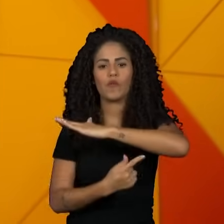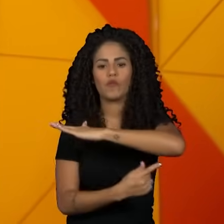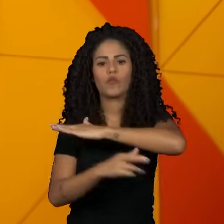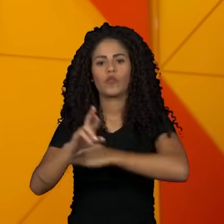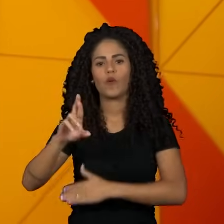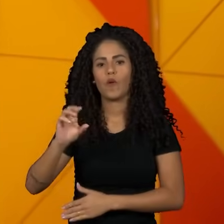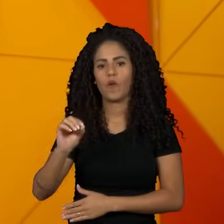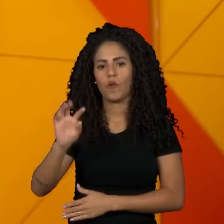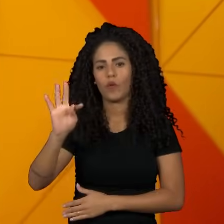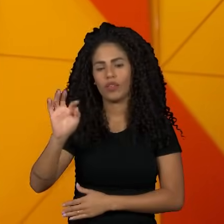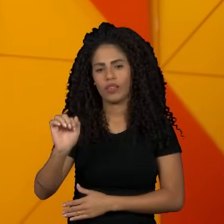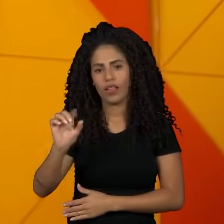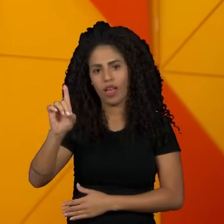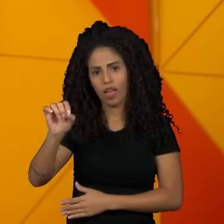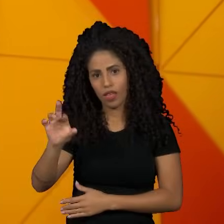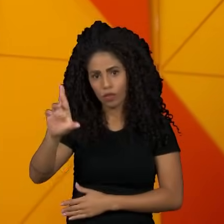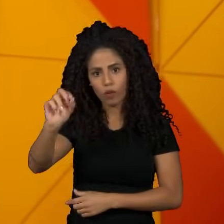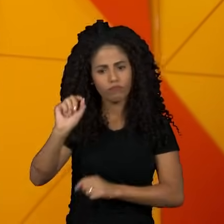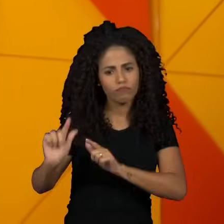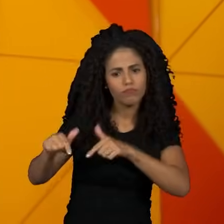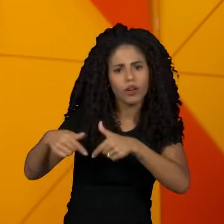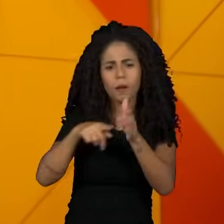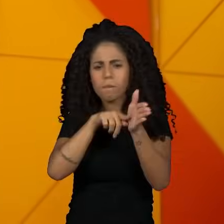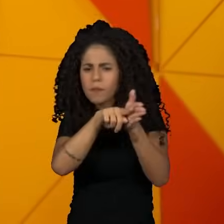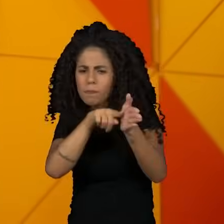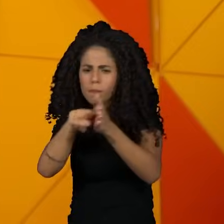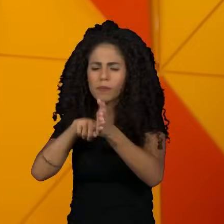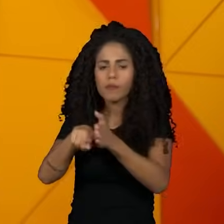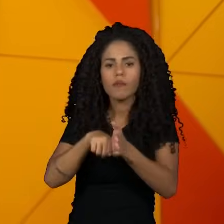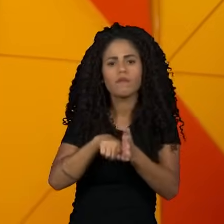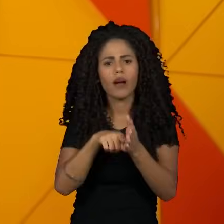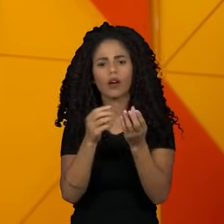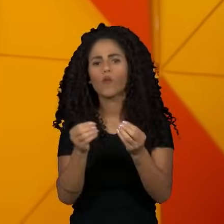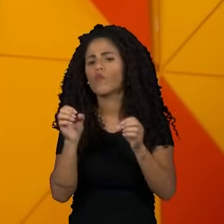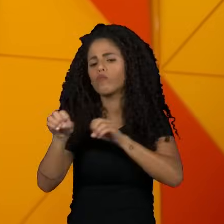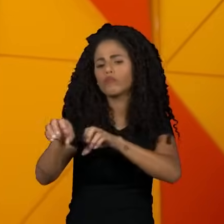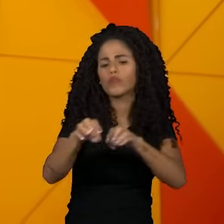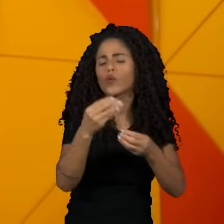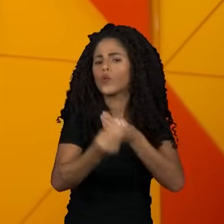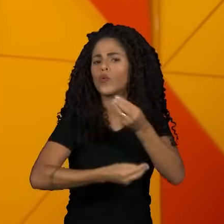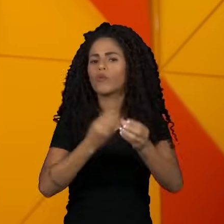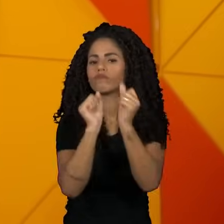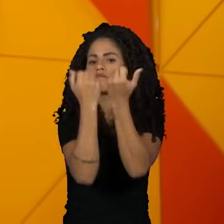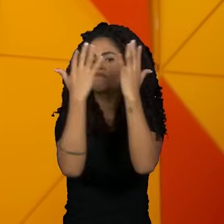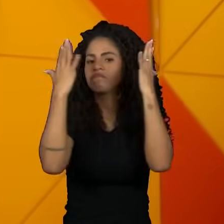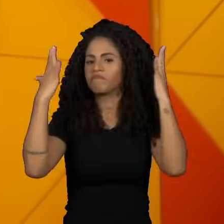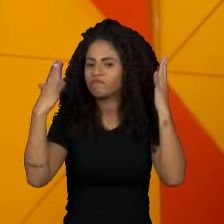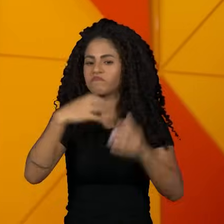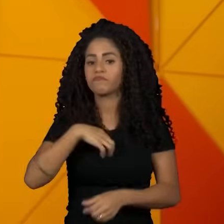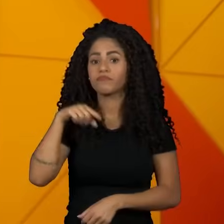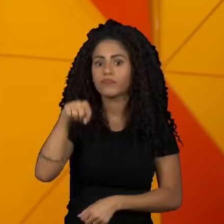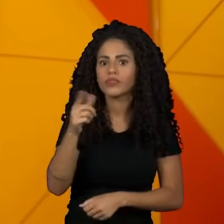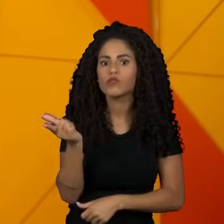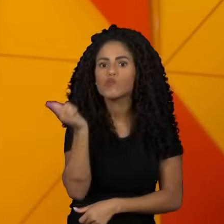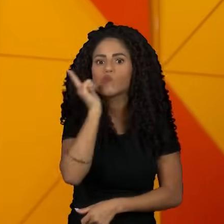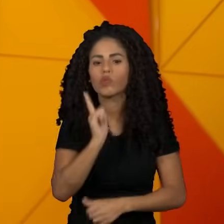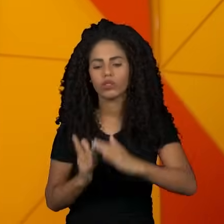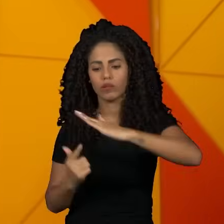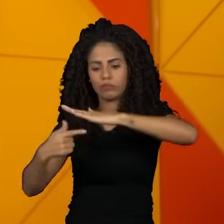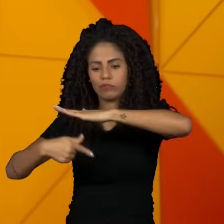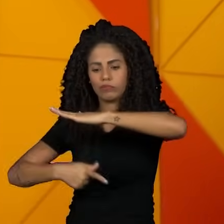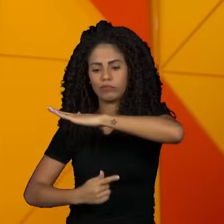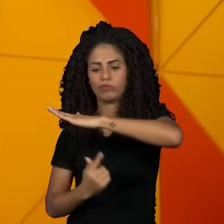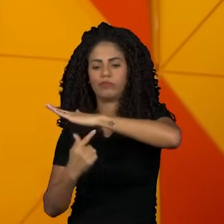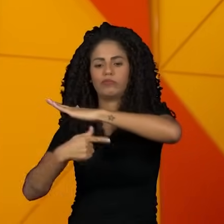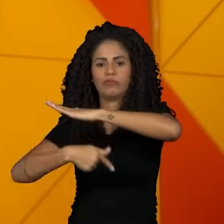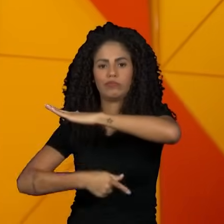os anos 90 desenvolve ações de pesquisa, educação ambiental e envolvimento comunitário para a preservação dos